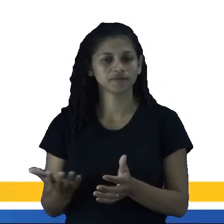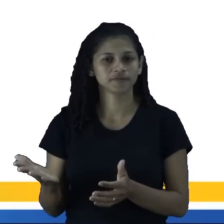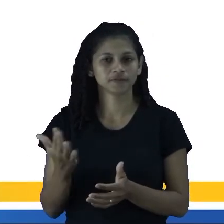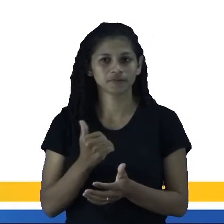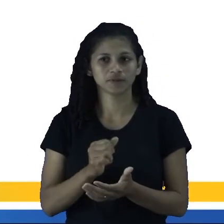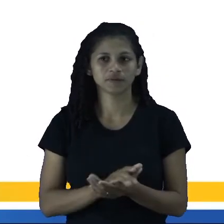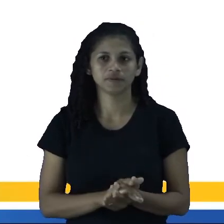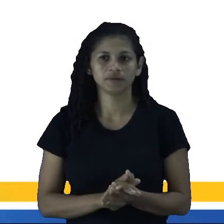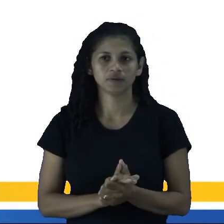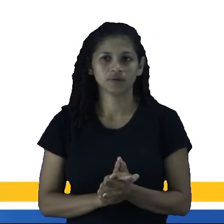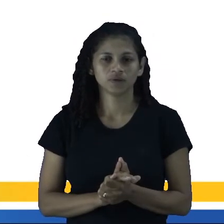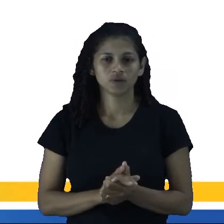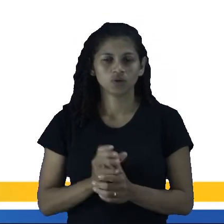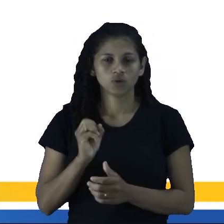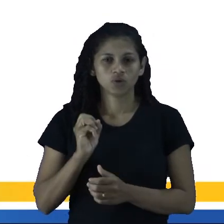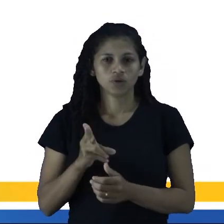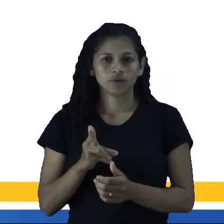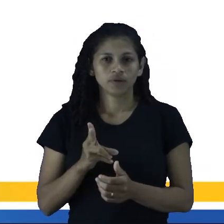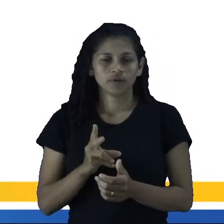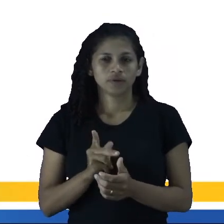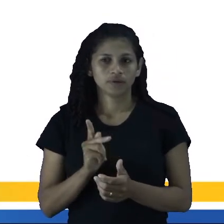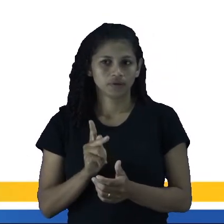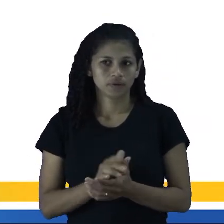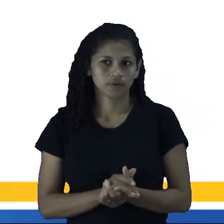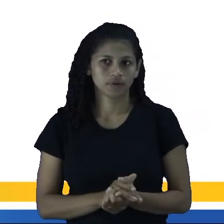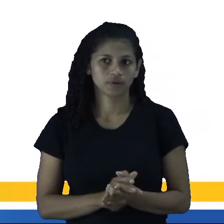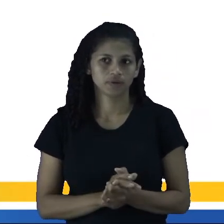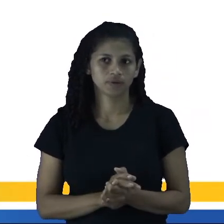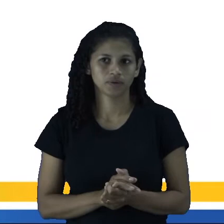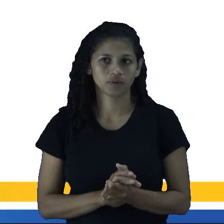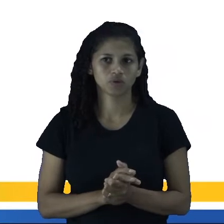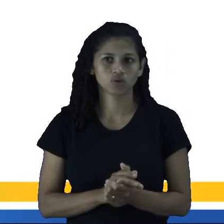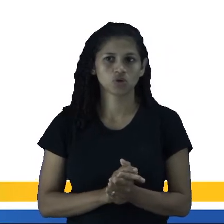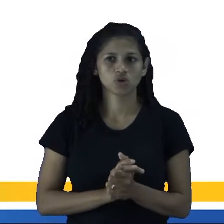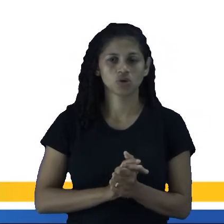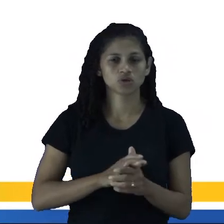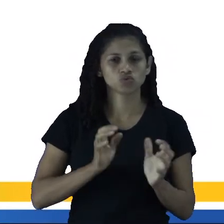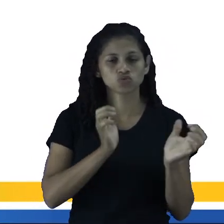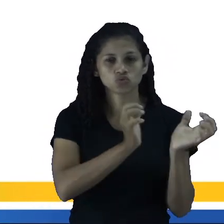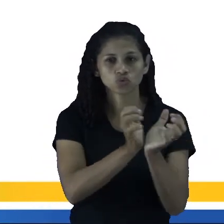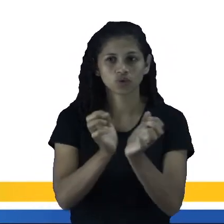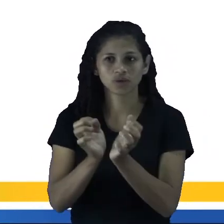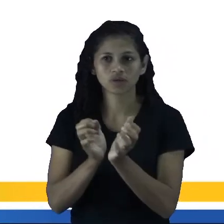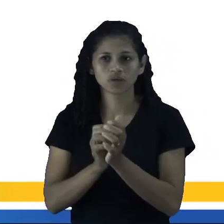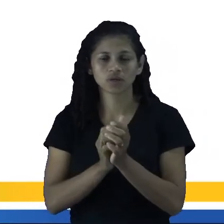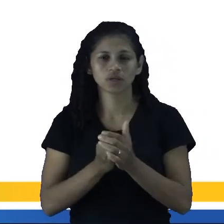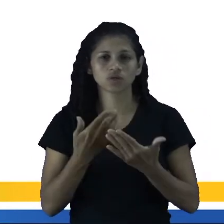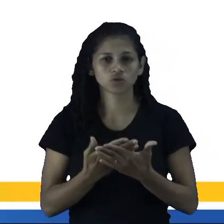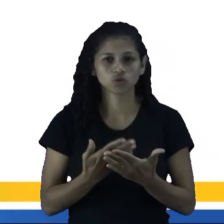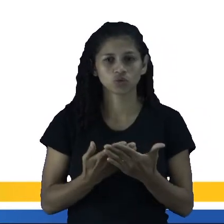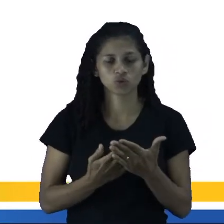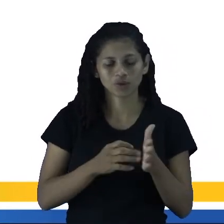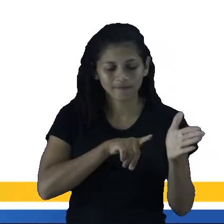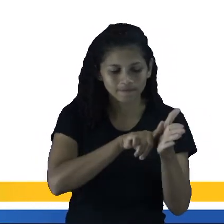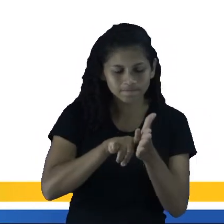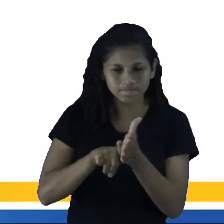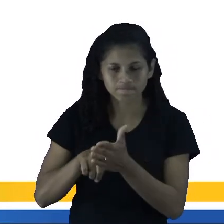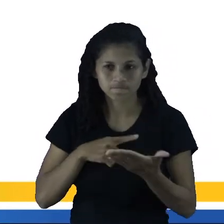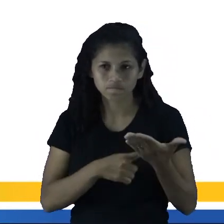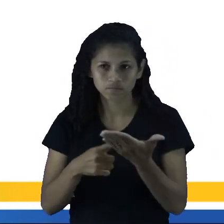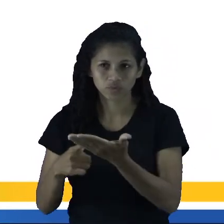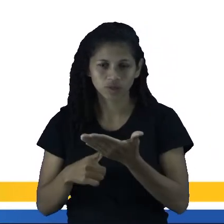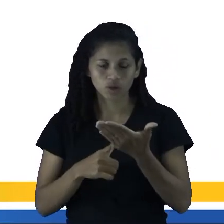entenda isso melhor, ok? É um dos agrupamentos estudados na análise combinatória, tá? Onde